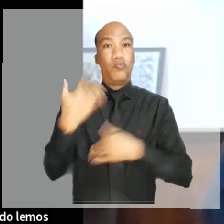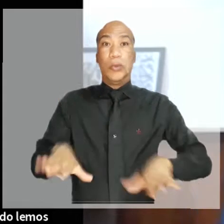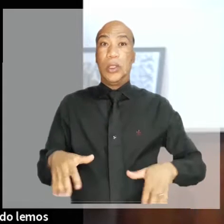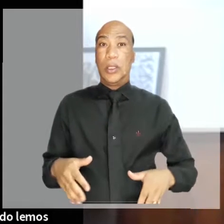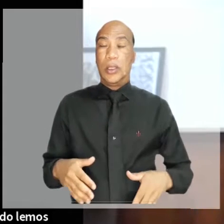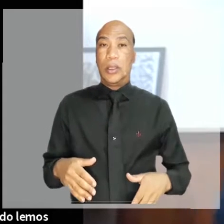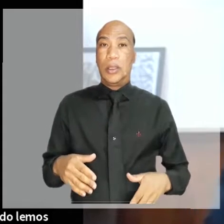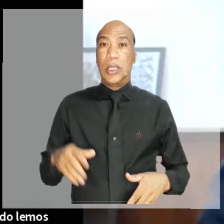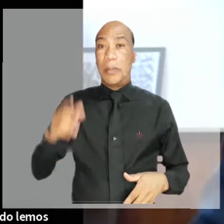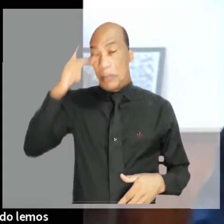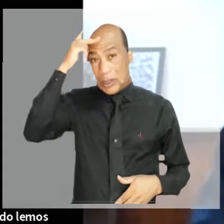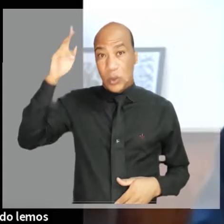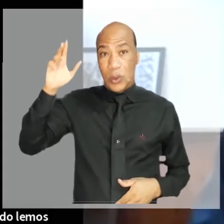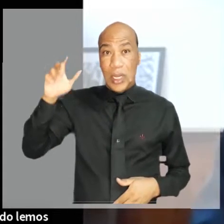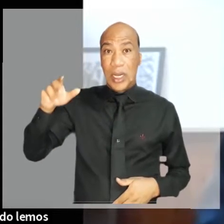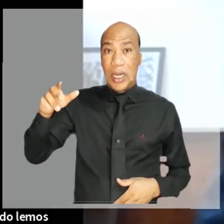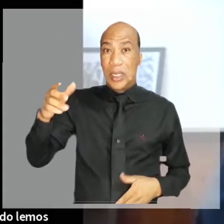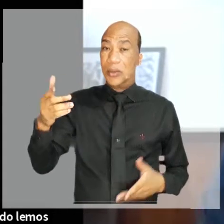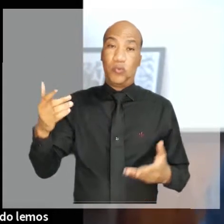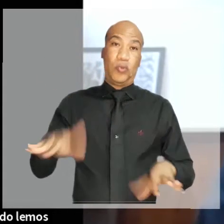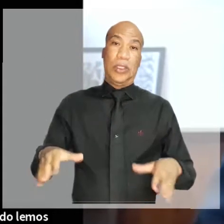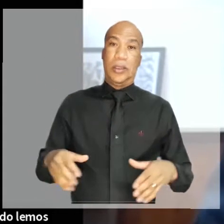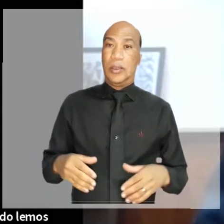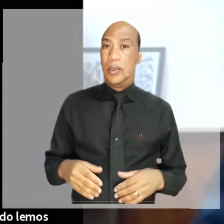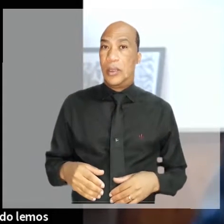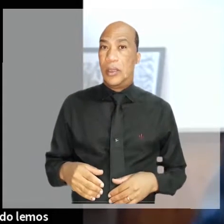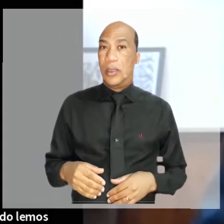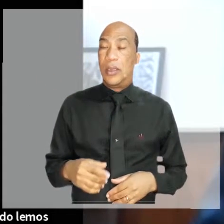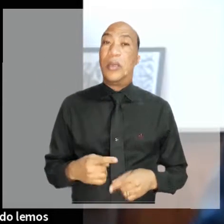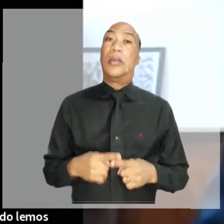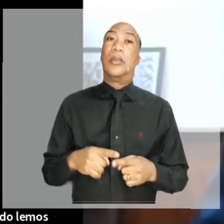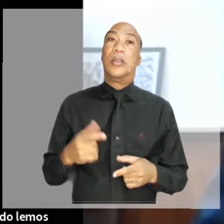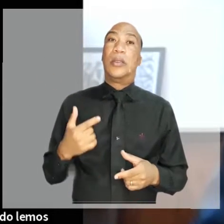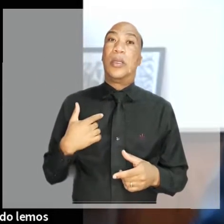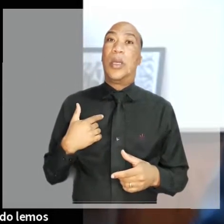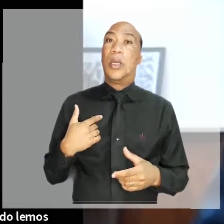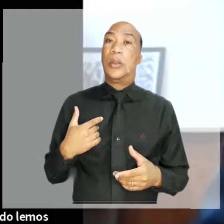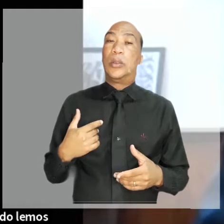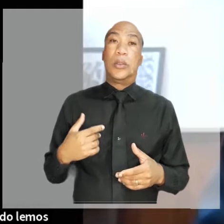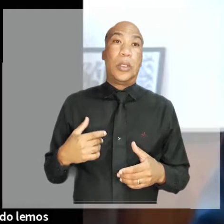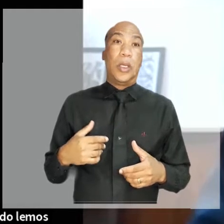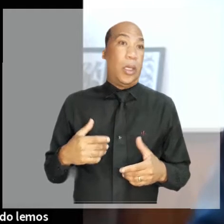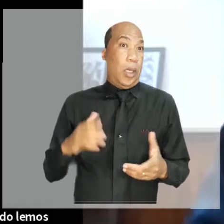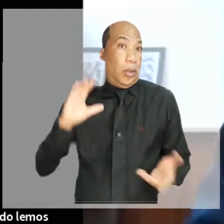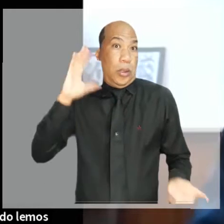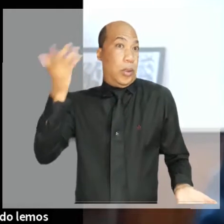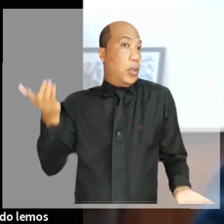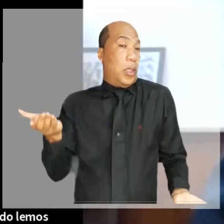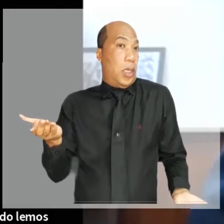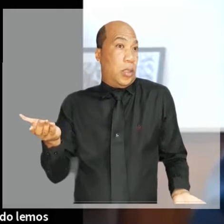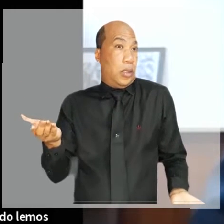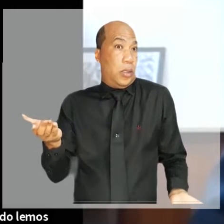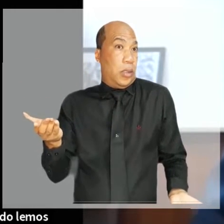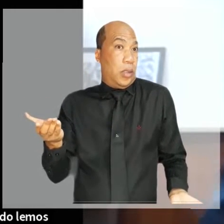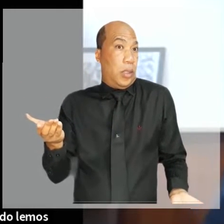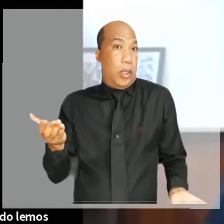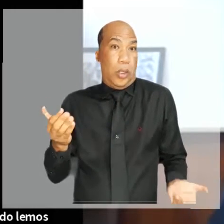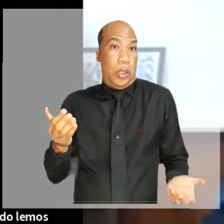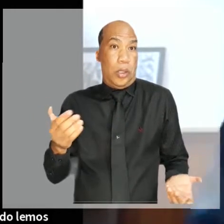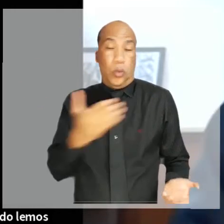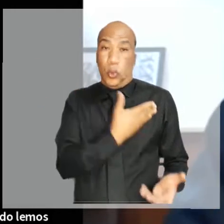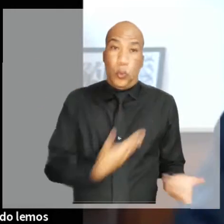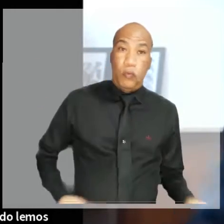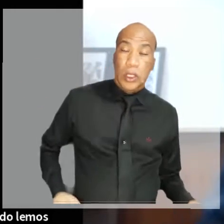Isso acontece com o governo federal, isso acontece com o Poder Judiciário e acontece com as empresas também, com